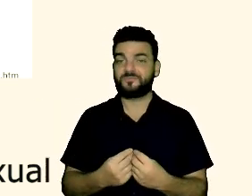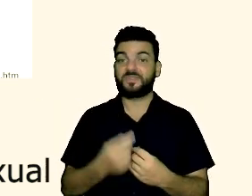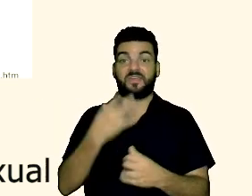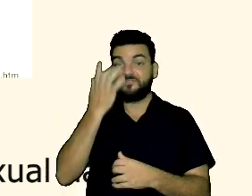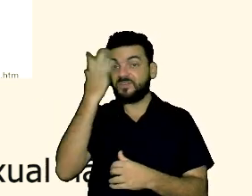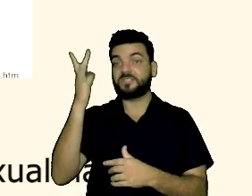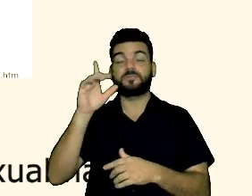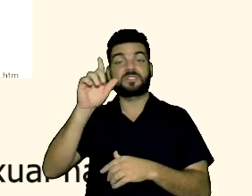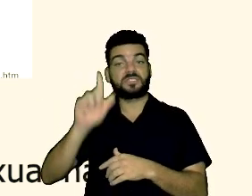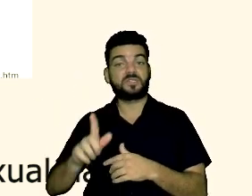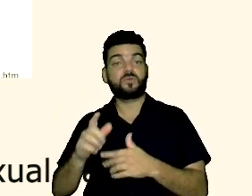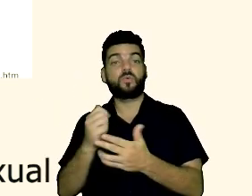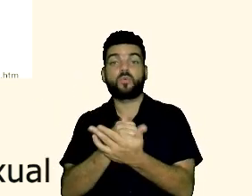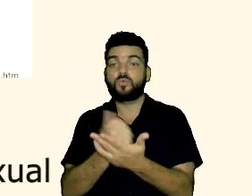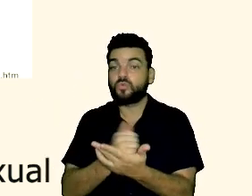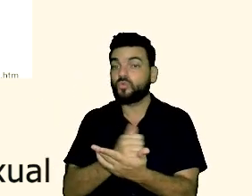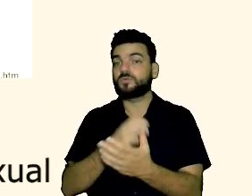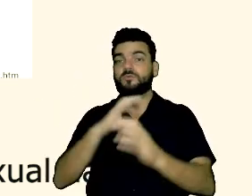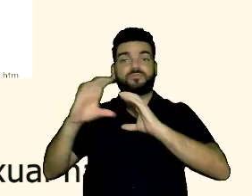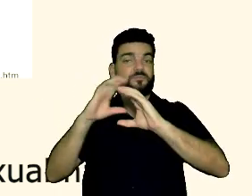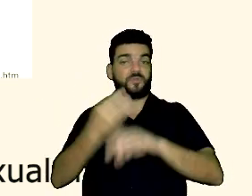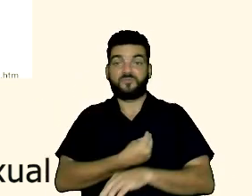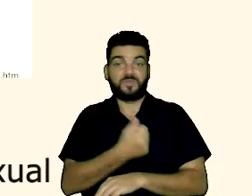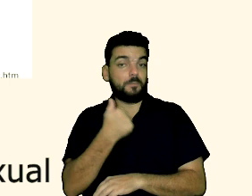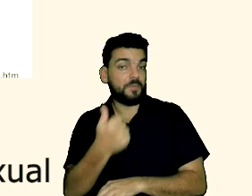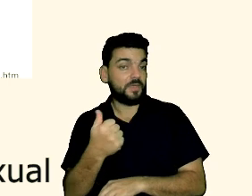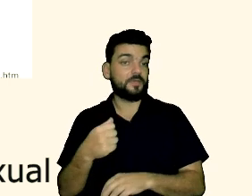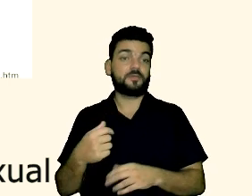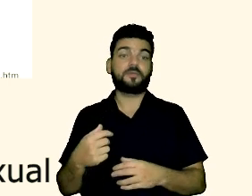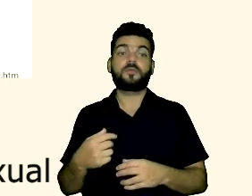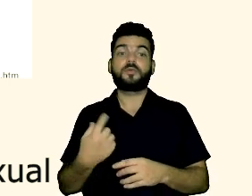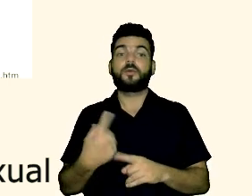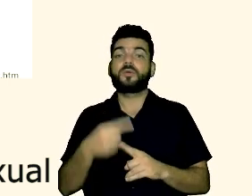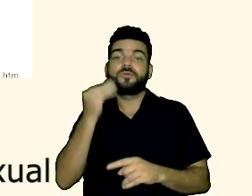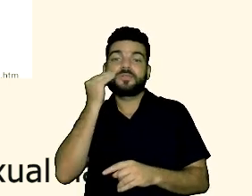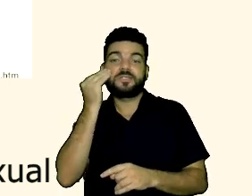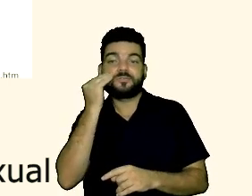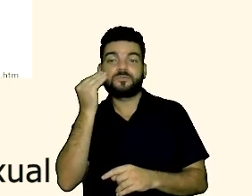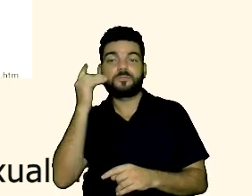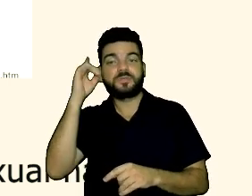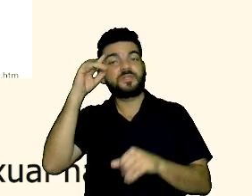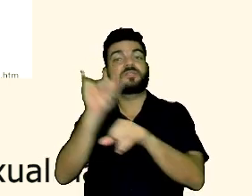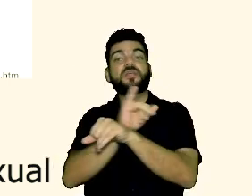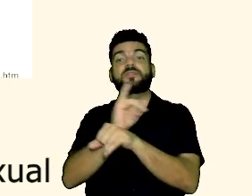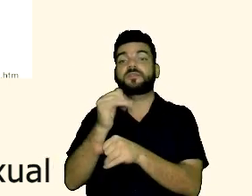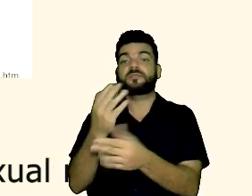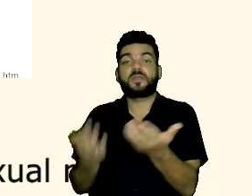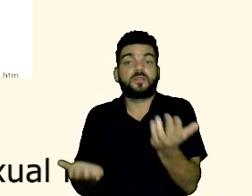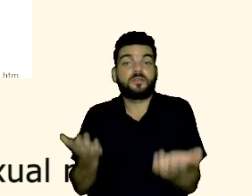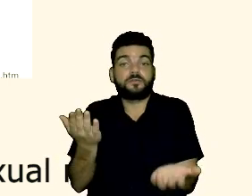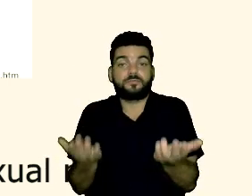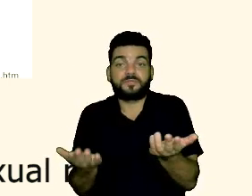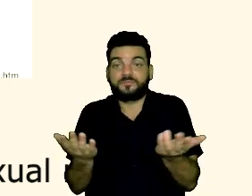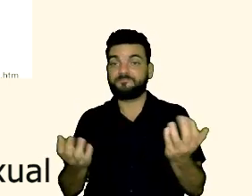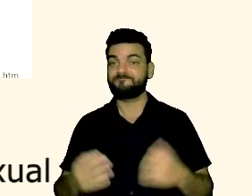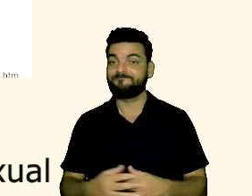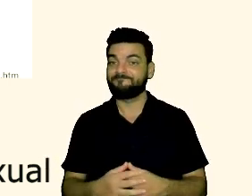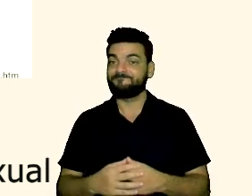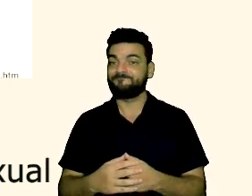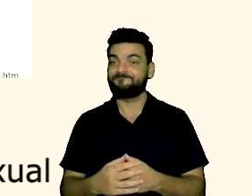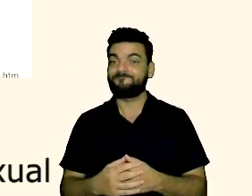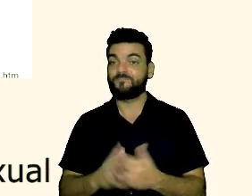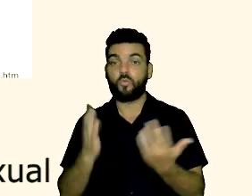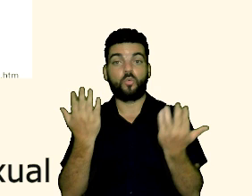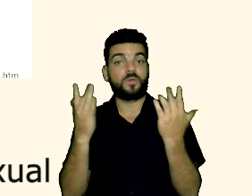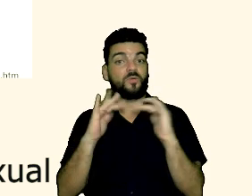ajuda a buscar pontos de harmonia no relacionamento interpessoal, não é? E também porque ela é um